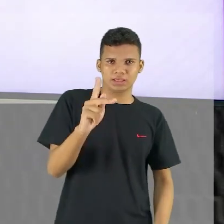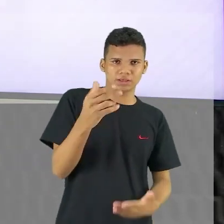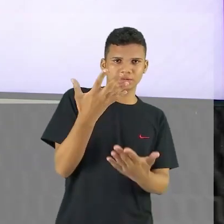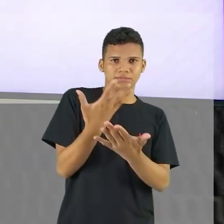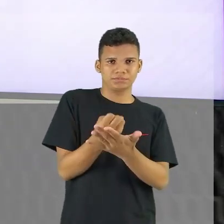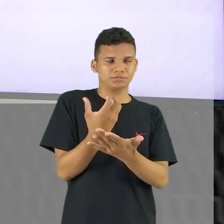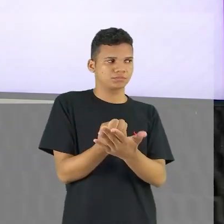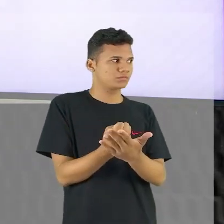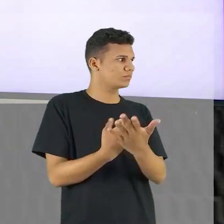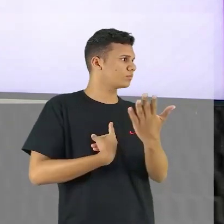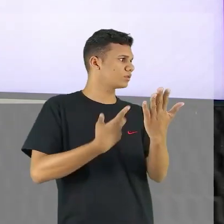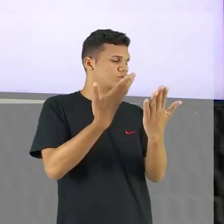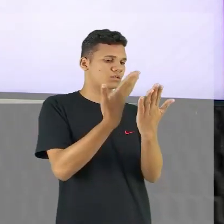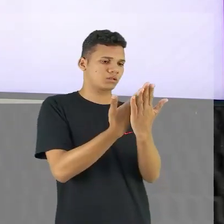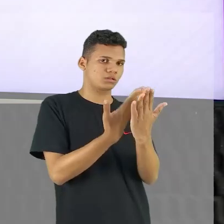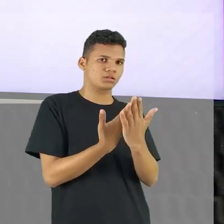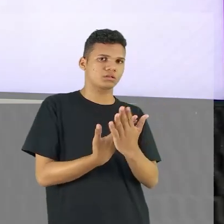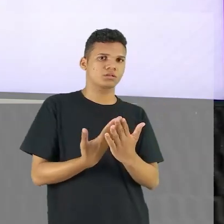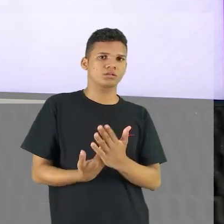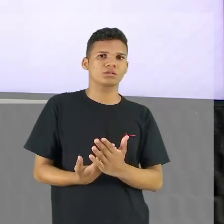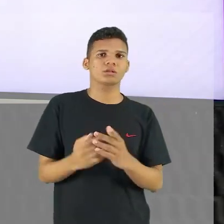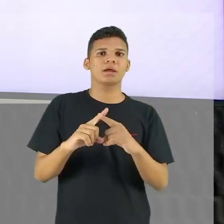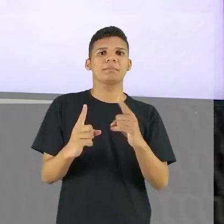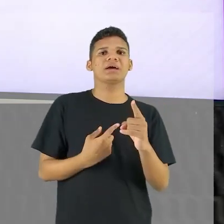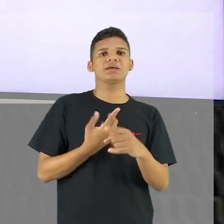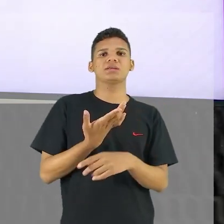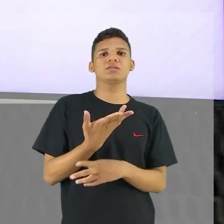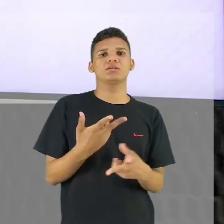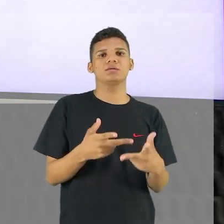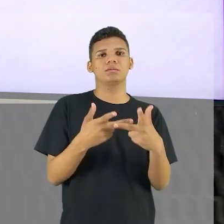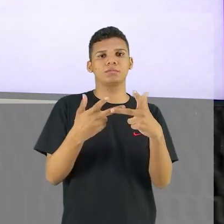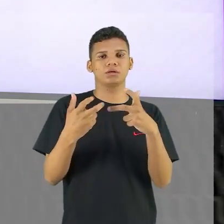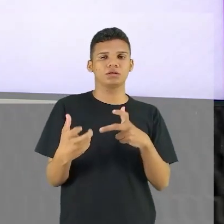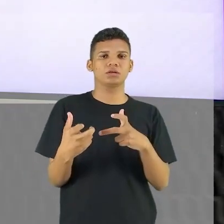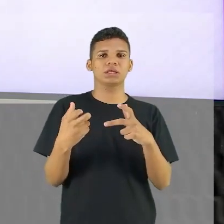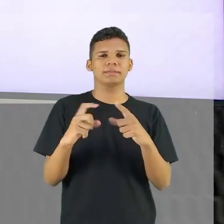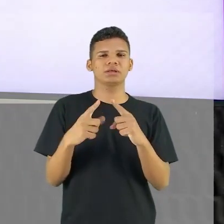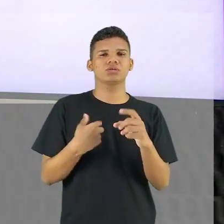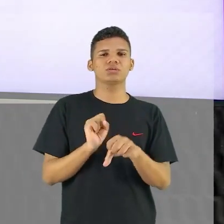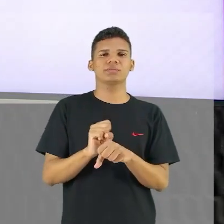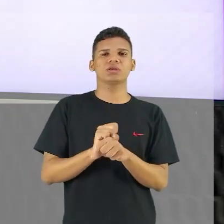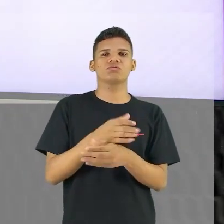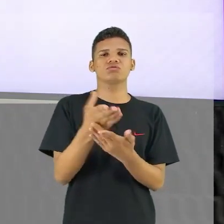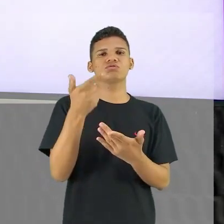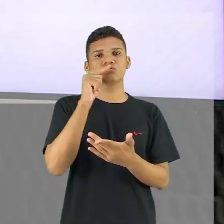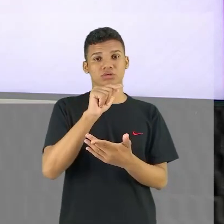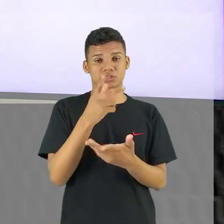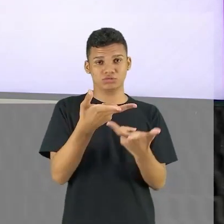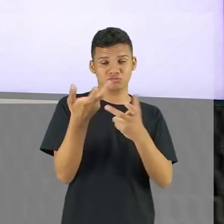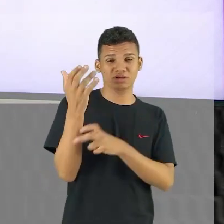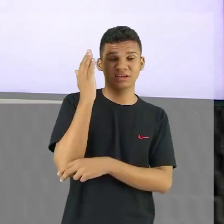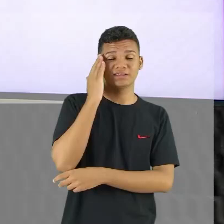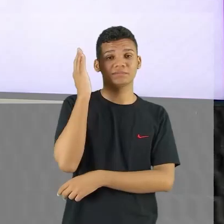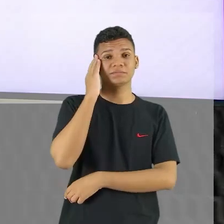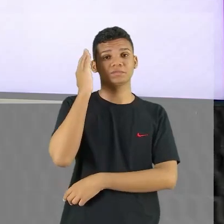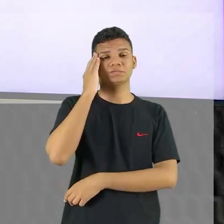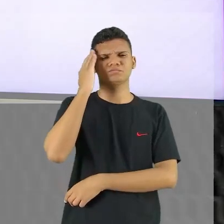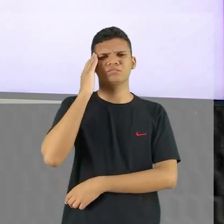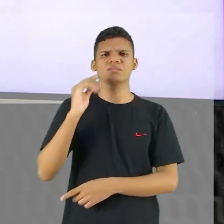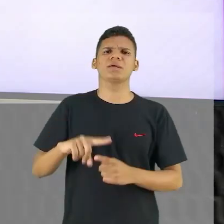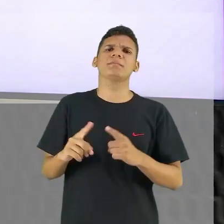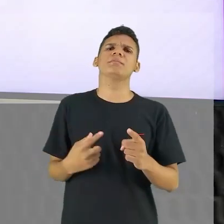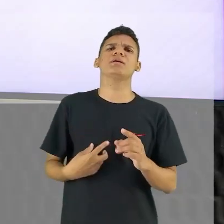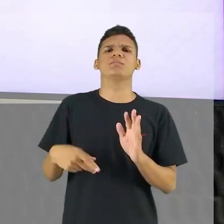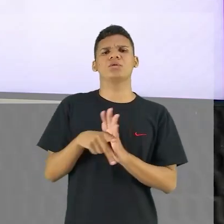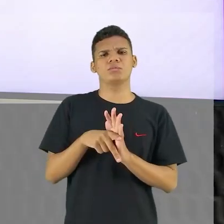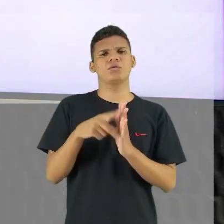deem uma olhada com calma e vê se alguma coisa te salta aos olhos. Eu espero que vocês consigam ver que esse